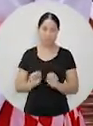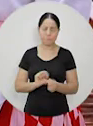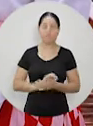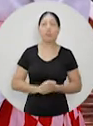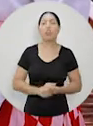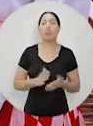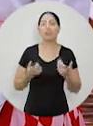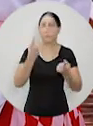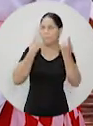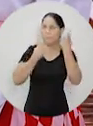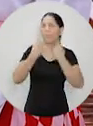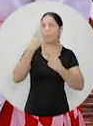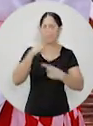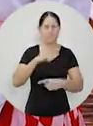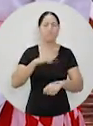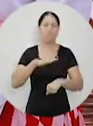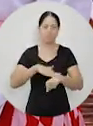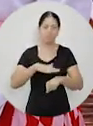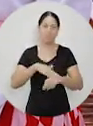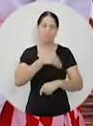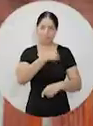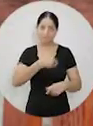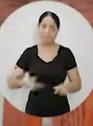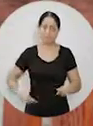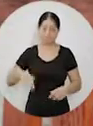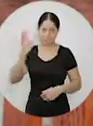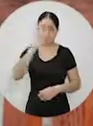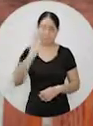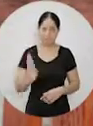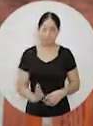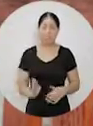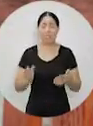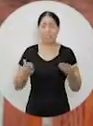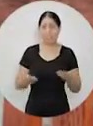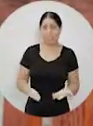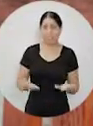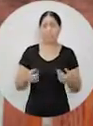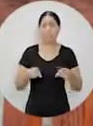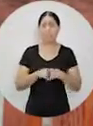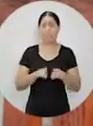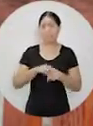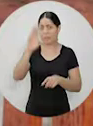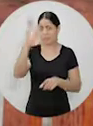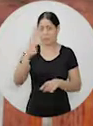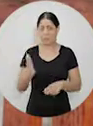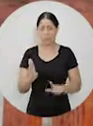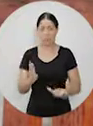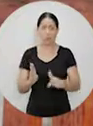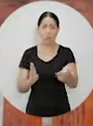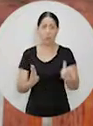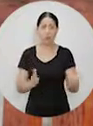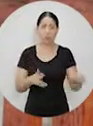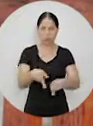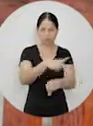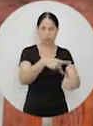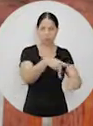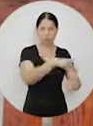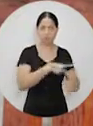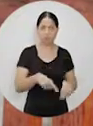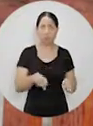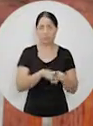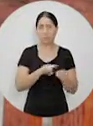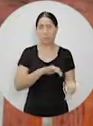esse momento que estamos vivendo no Brasil. E não só no Brasil, né, Natália? Isso vem ocorrendo em vários países do